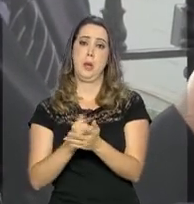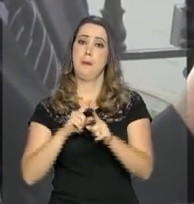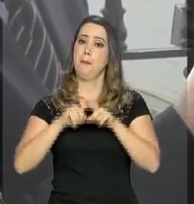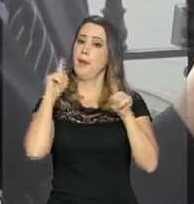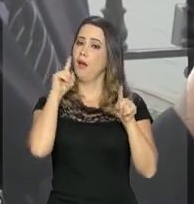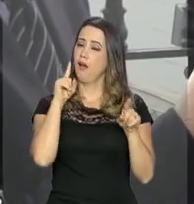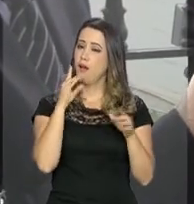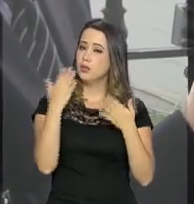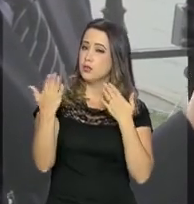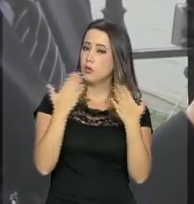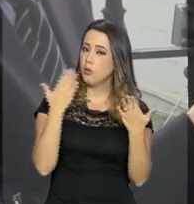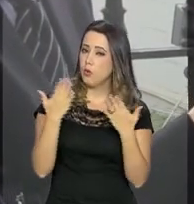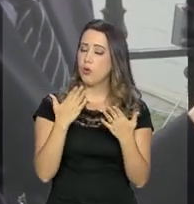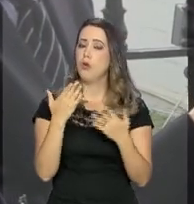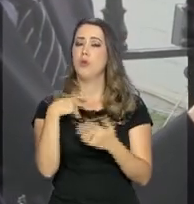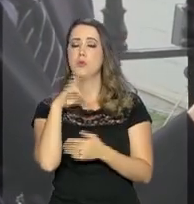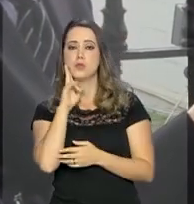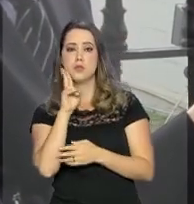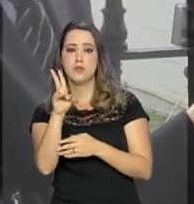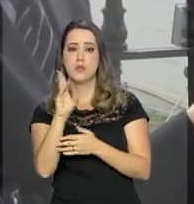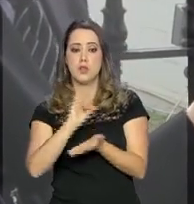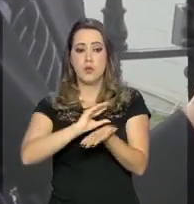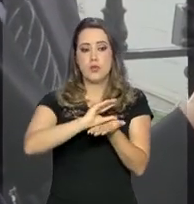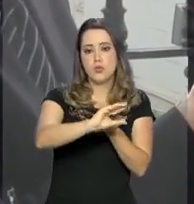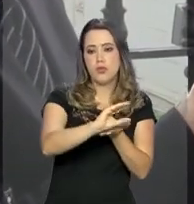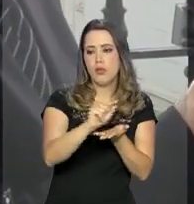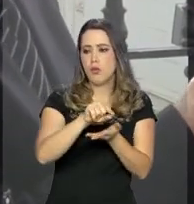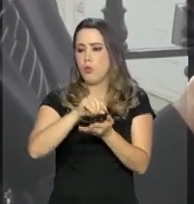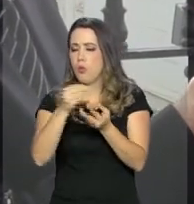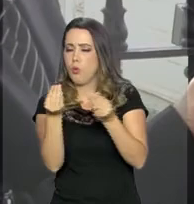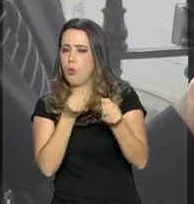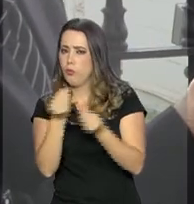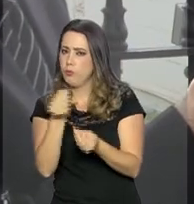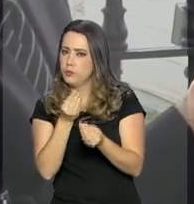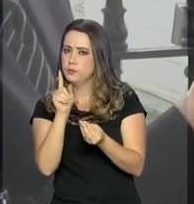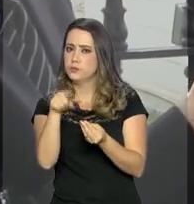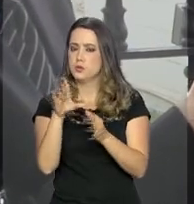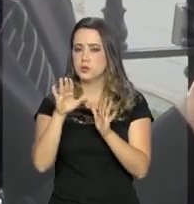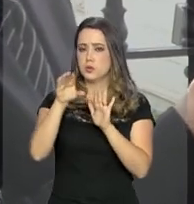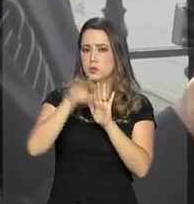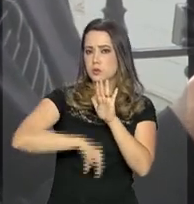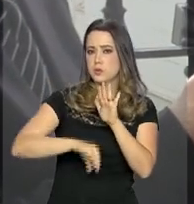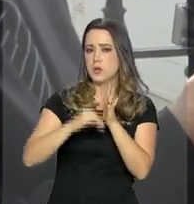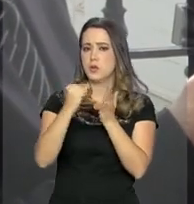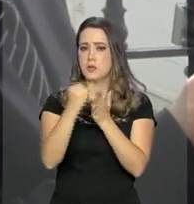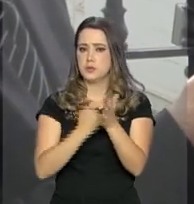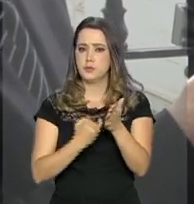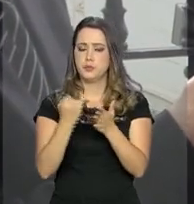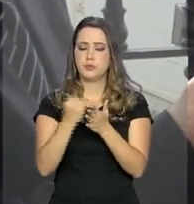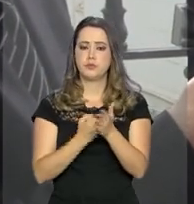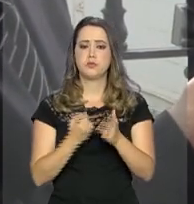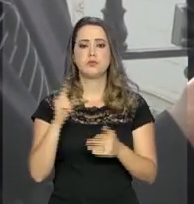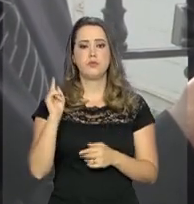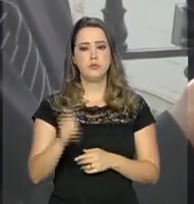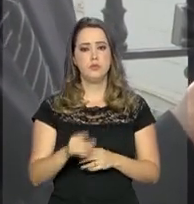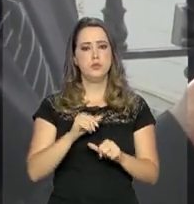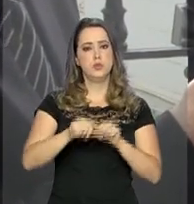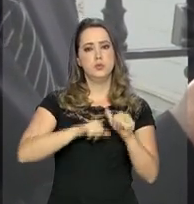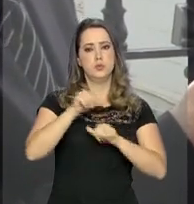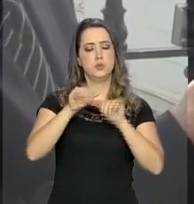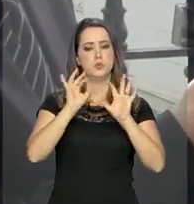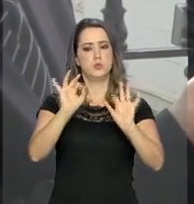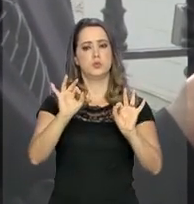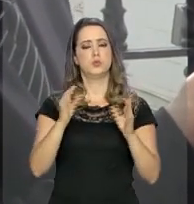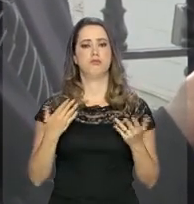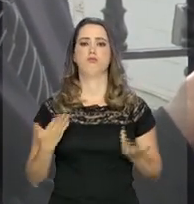o tratamento dado ao investimento, o tratamento dado à dedutibilidade de certas despesas mudou